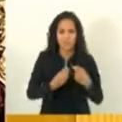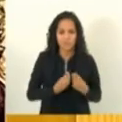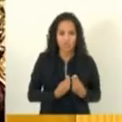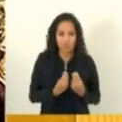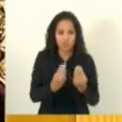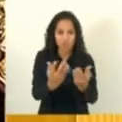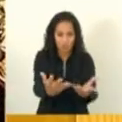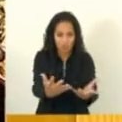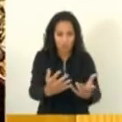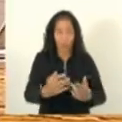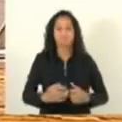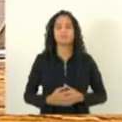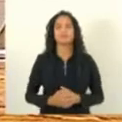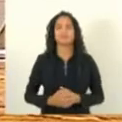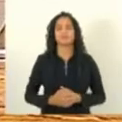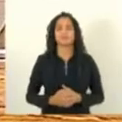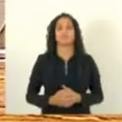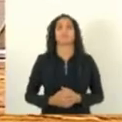Obrigado, Fabiana.